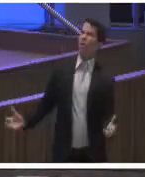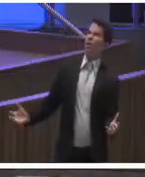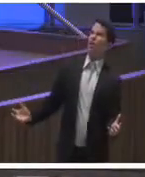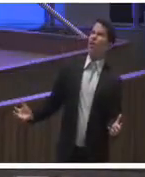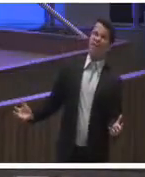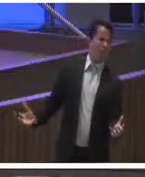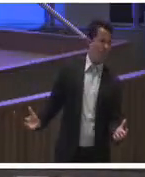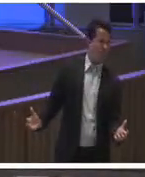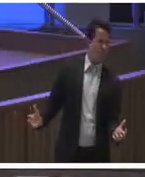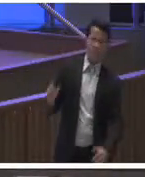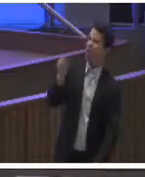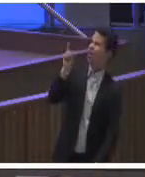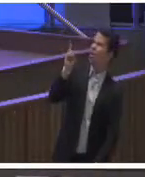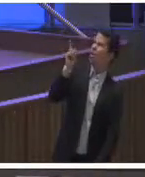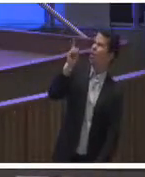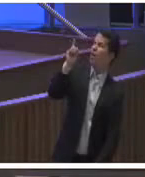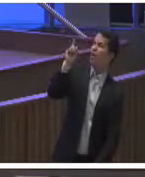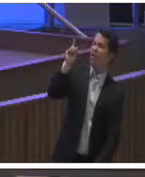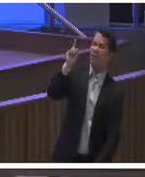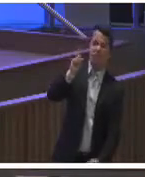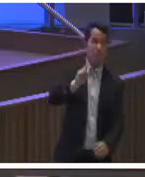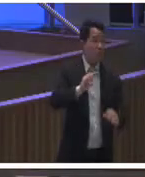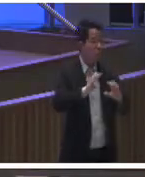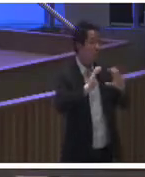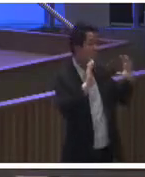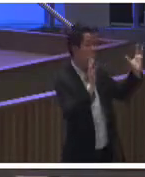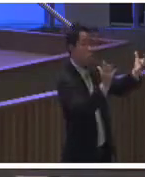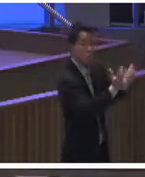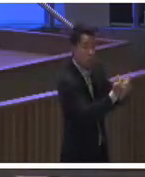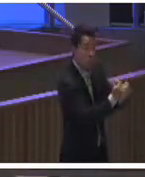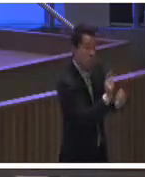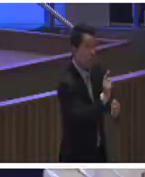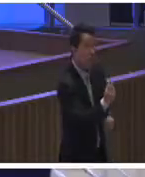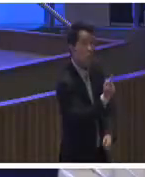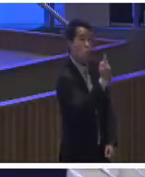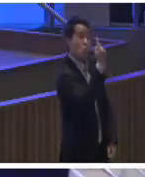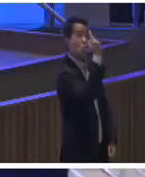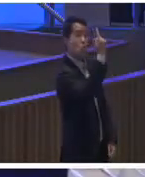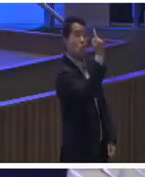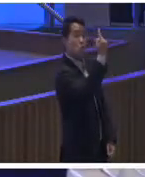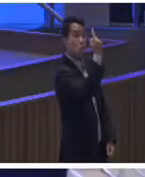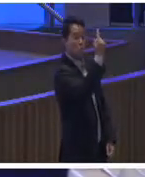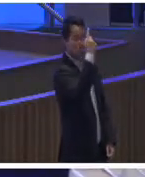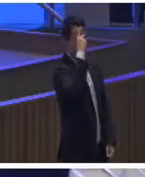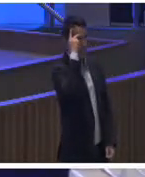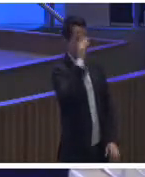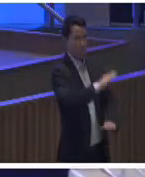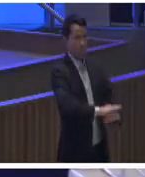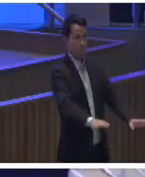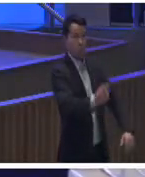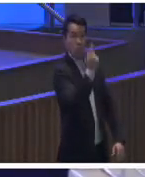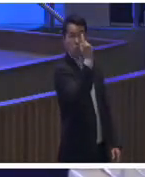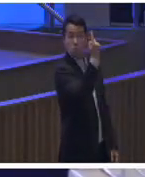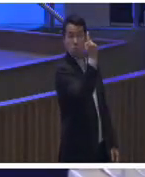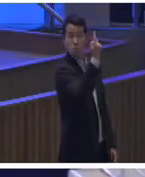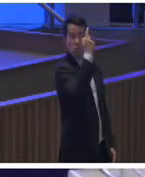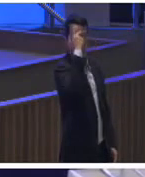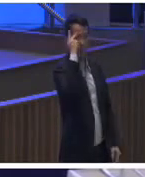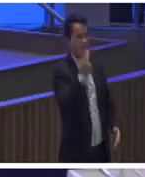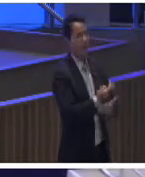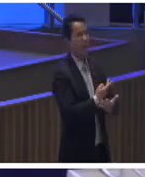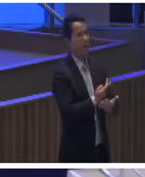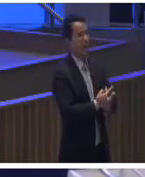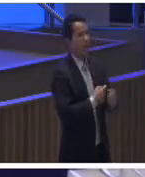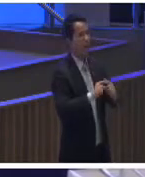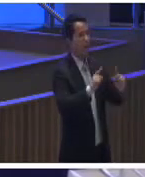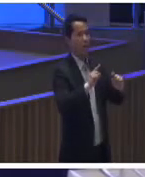o despojo e enterrou no fundo, lá no terreno da sua tenda, e escondeu lá capas caras, barras